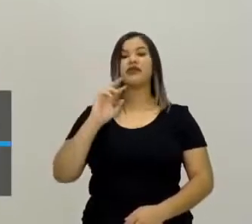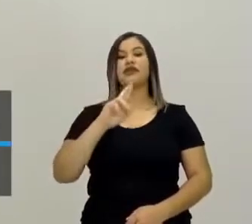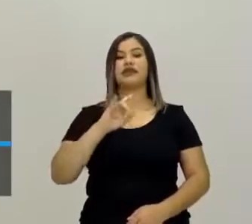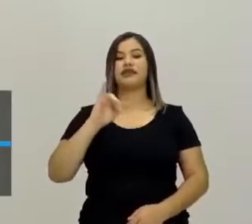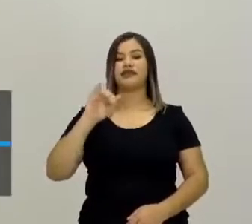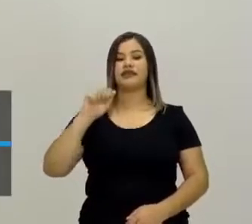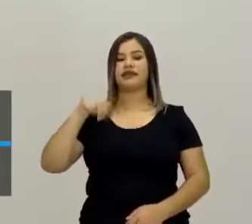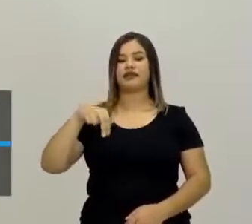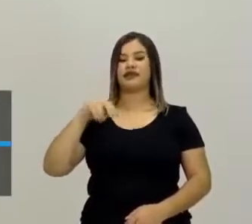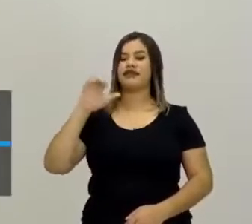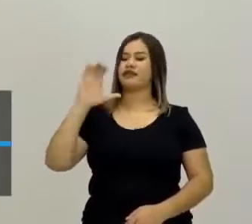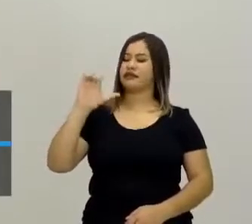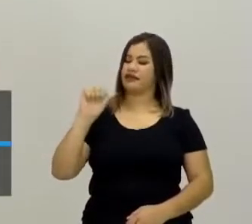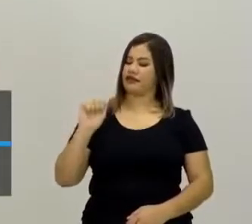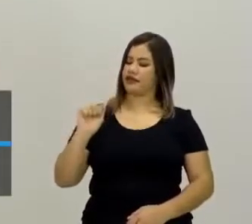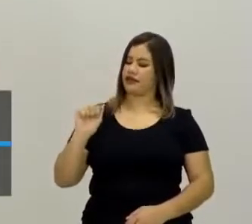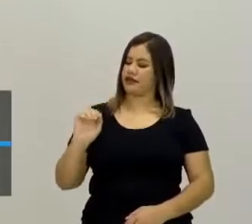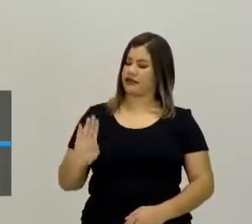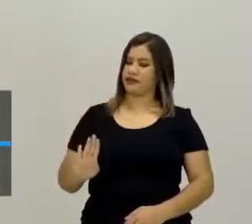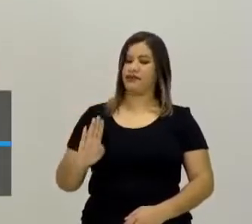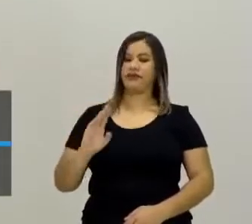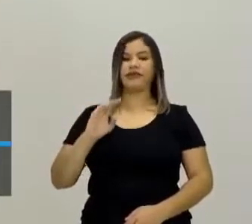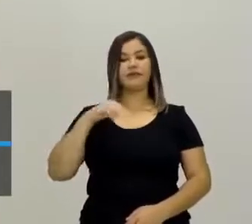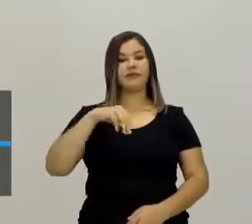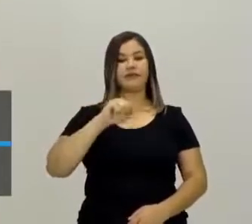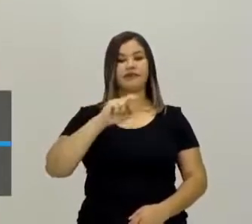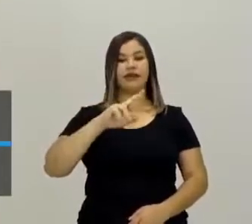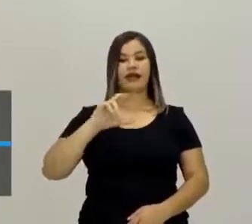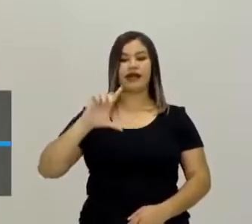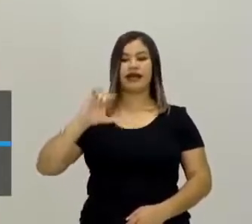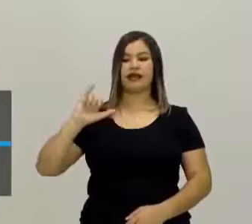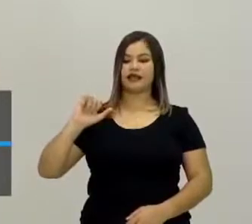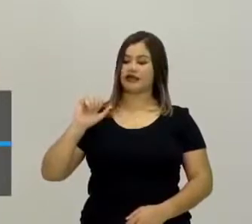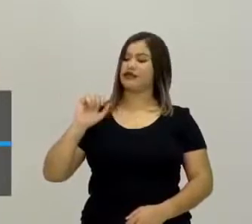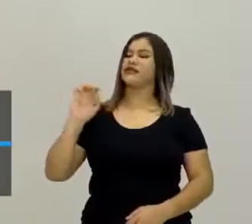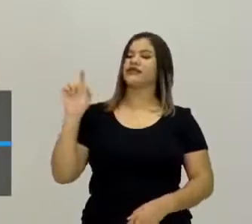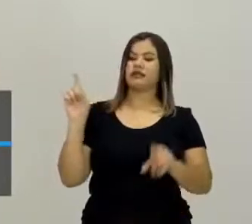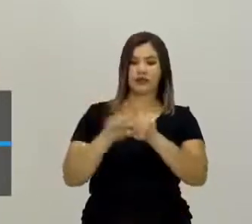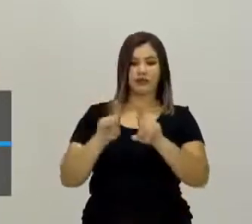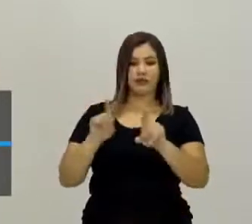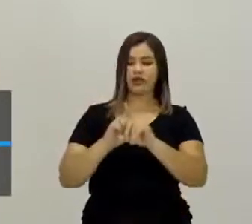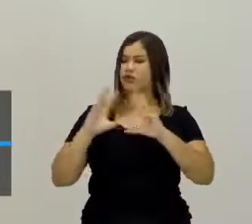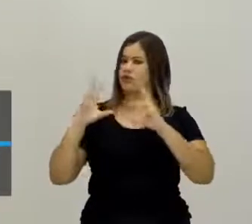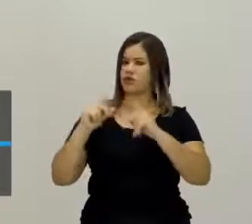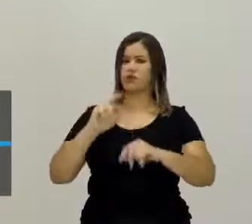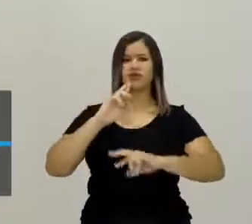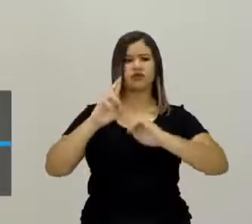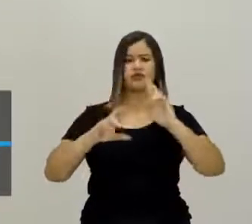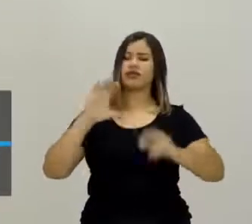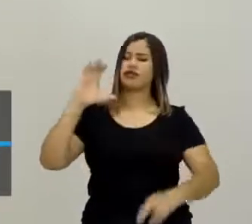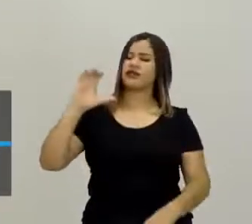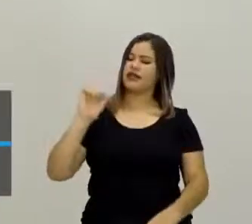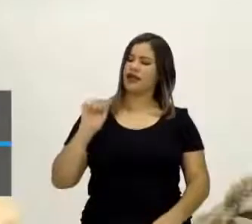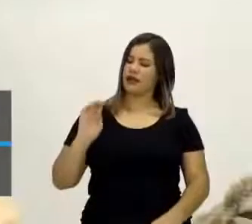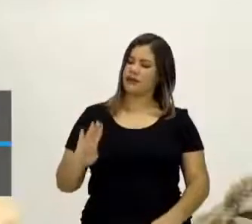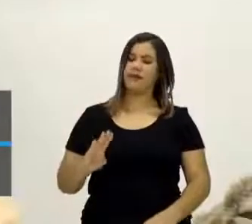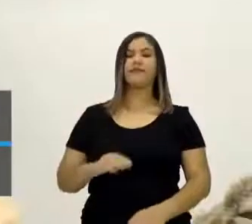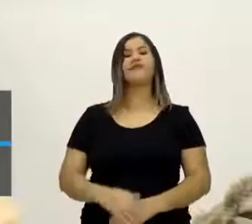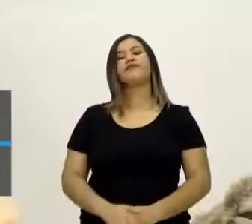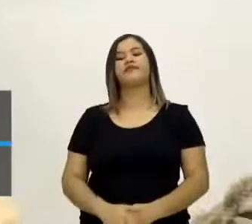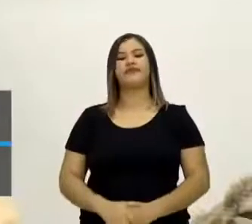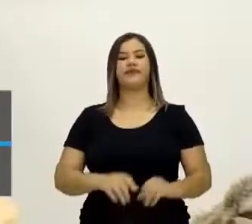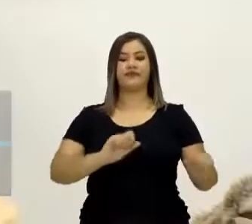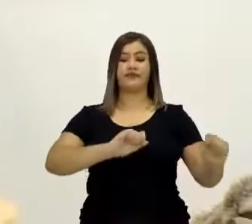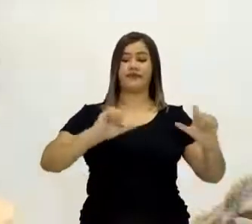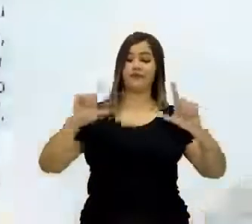colocou CAB, a Pro Marli também, a Sabrina CAB, todos seguiram nessa linha, Andréia. Ok, então vamos lá. Pode colocar